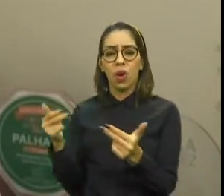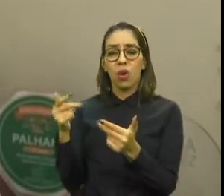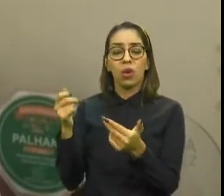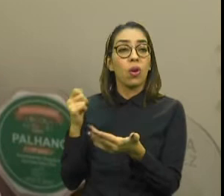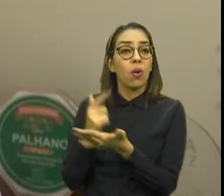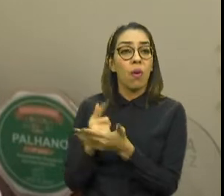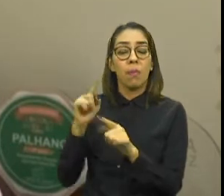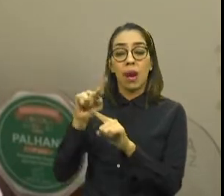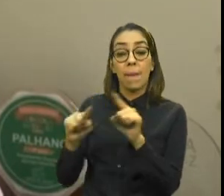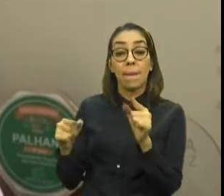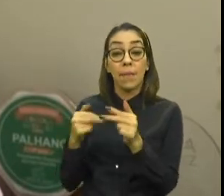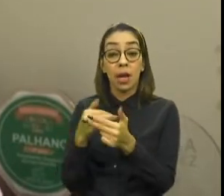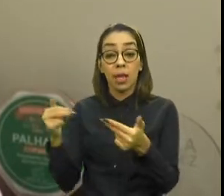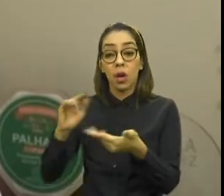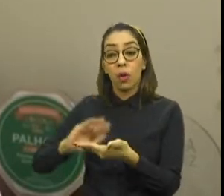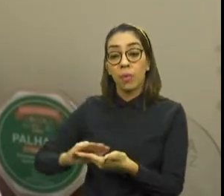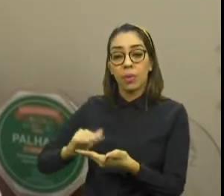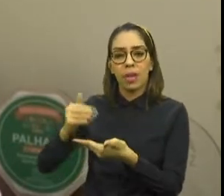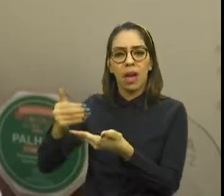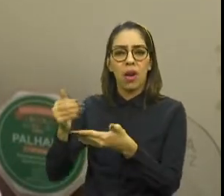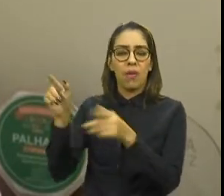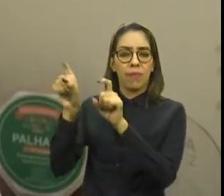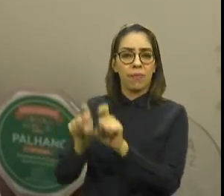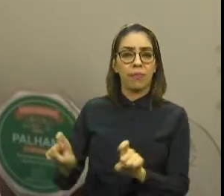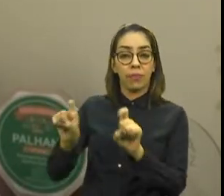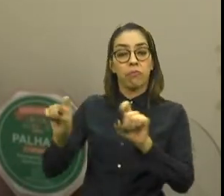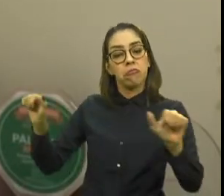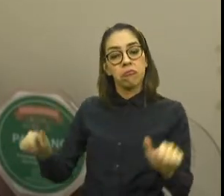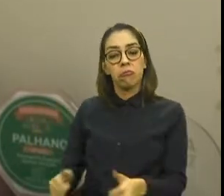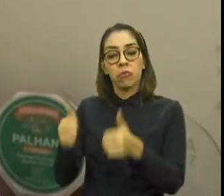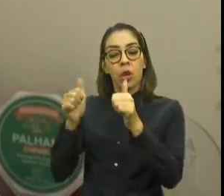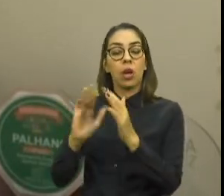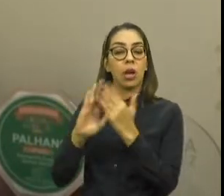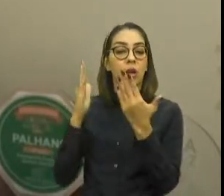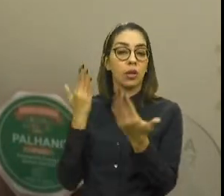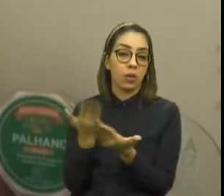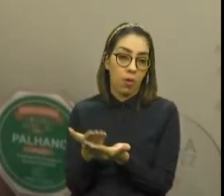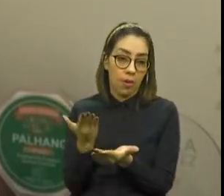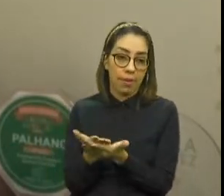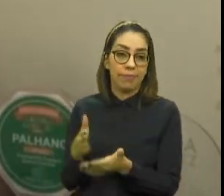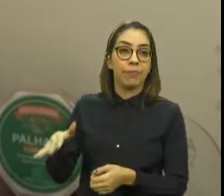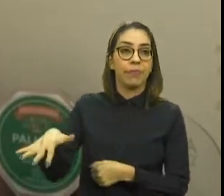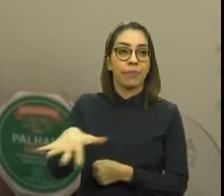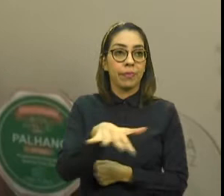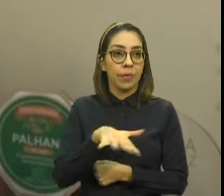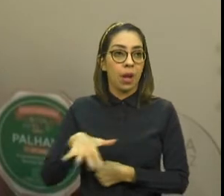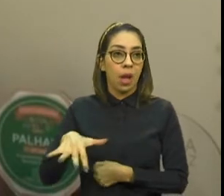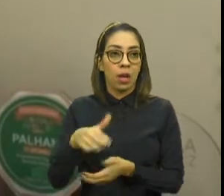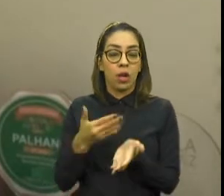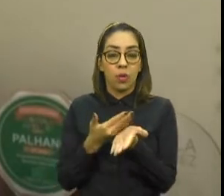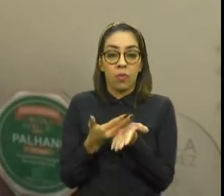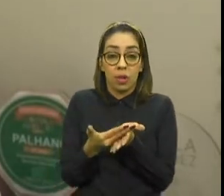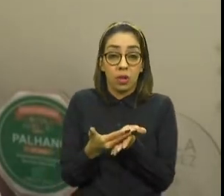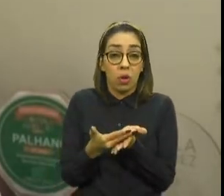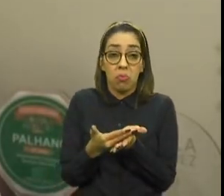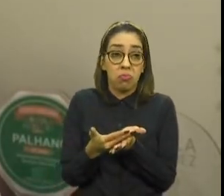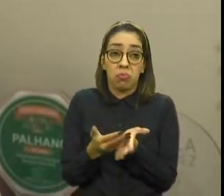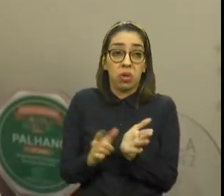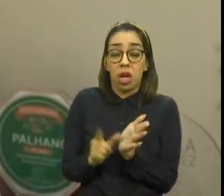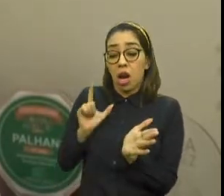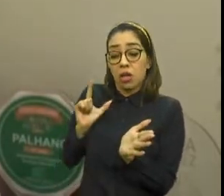condições de funcionamento das nossas escolas para esse ambiente que a gente adentrou sem ter as devidas